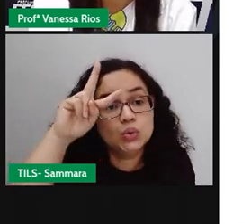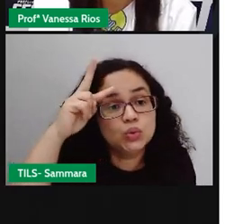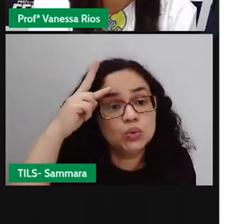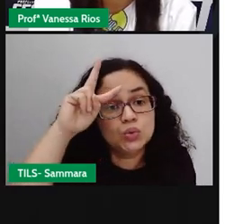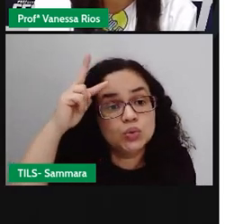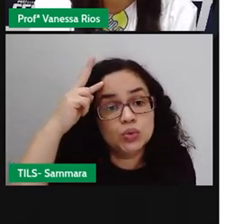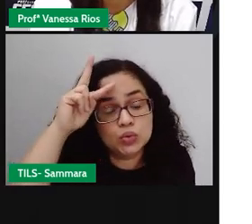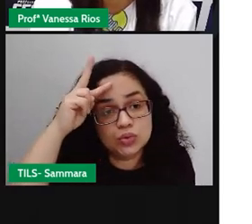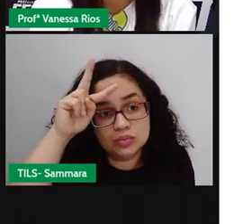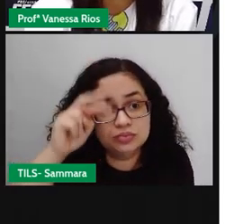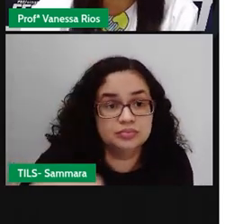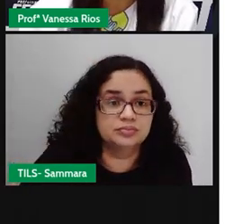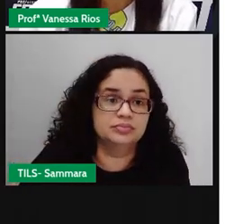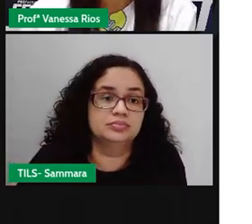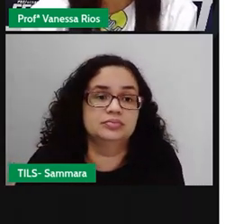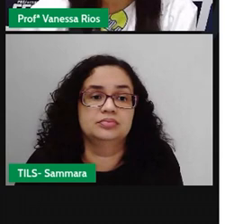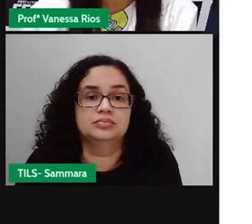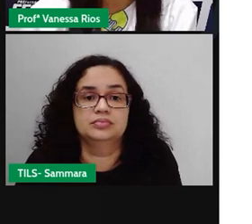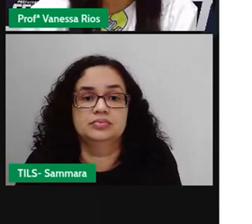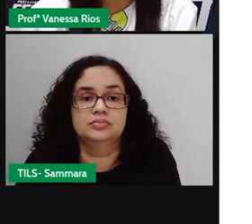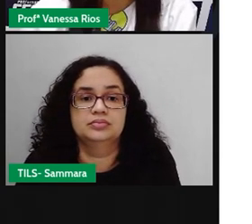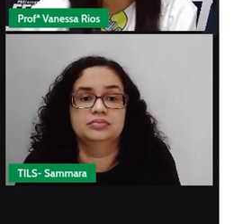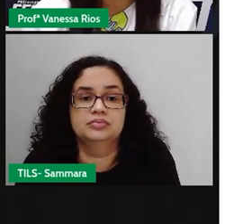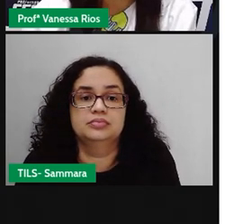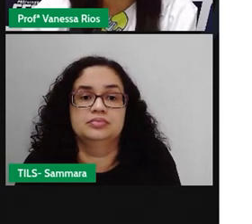seja preservada.